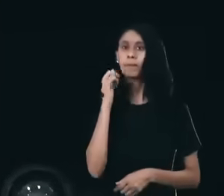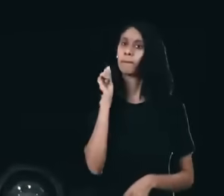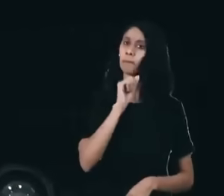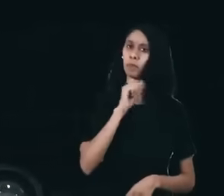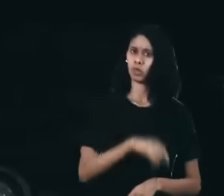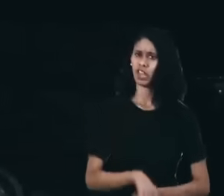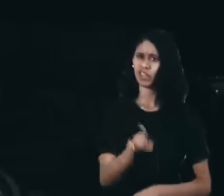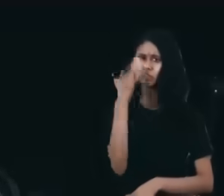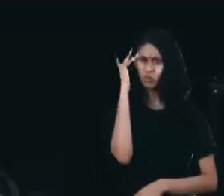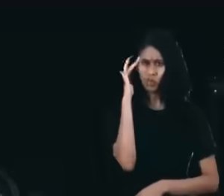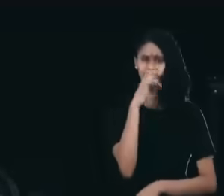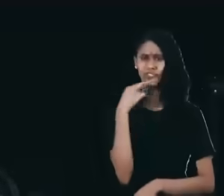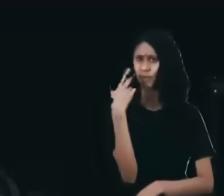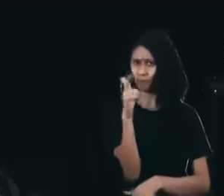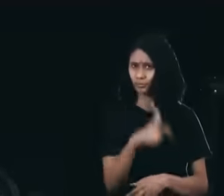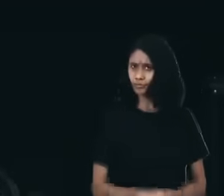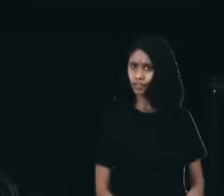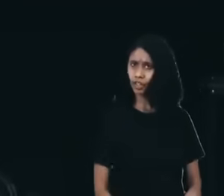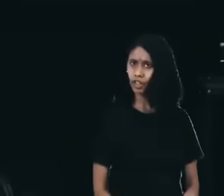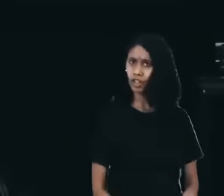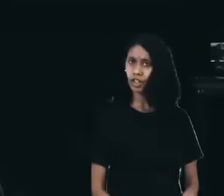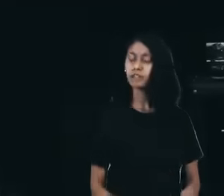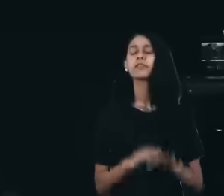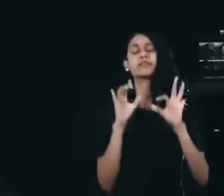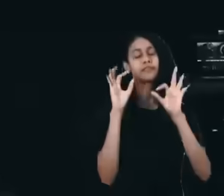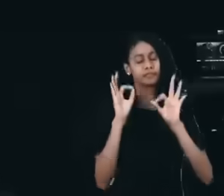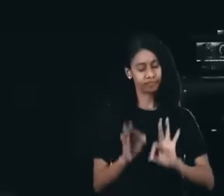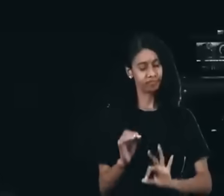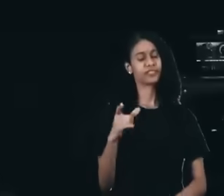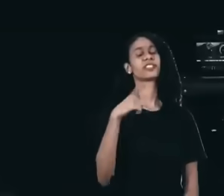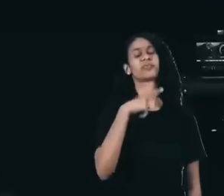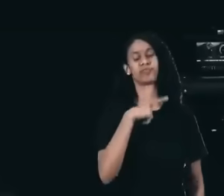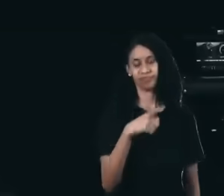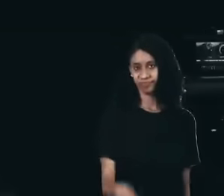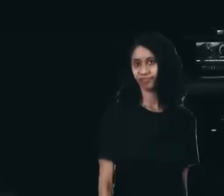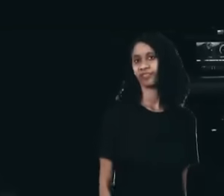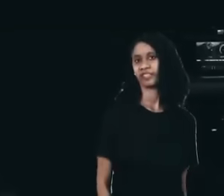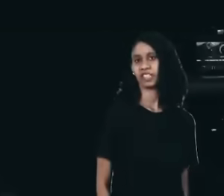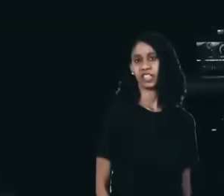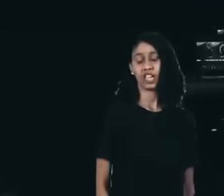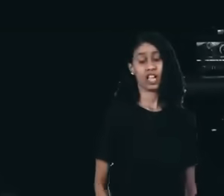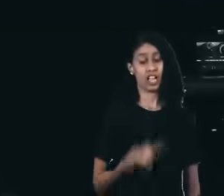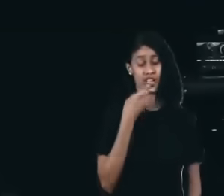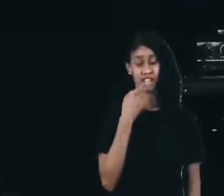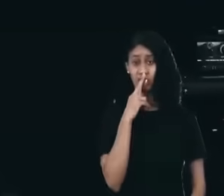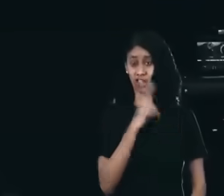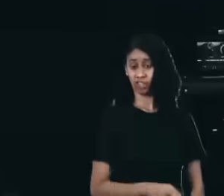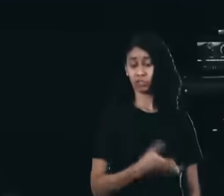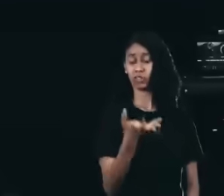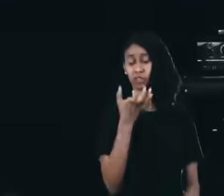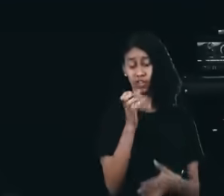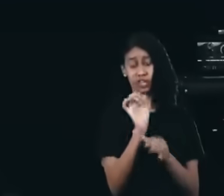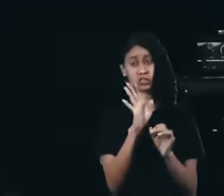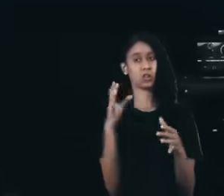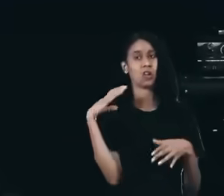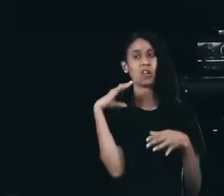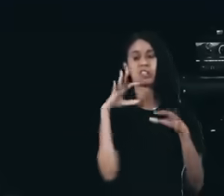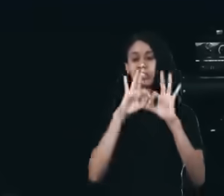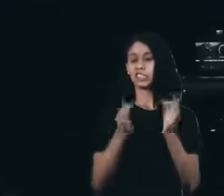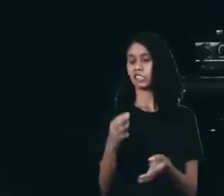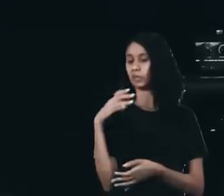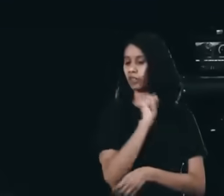Rebeca também não teve? Com certeza ela teve, gente. Não foi do nada que ela disse sim, eu quero não. Não foi